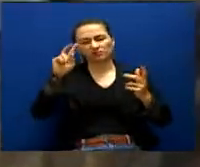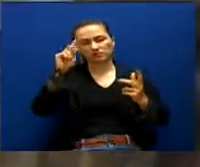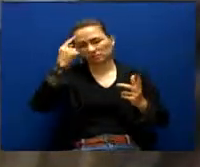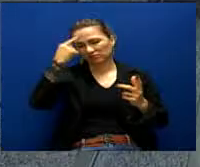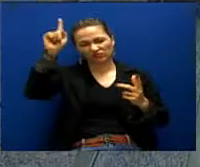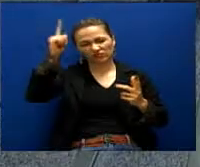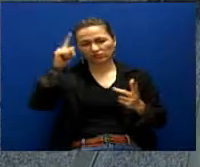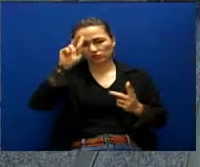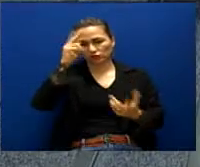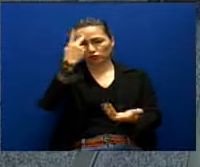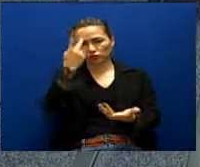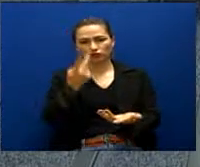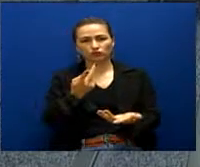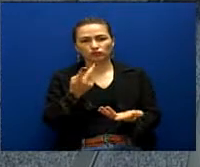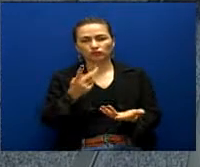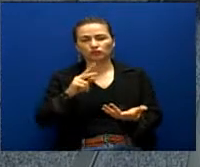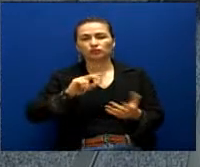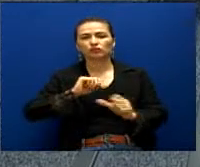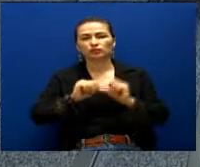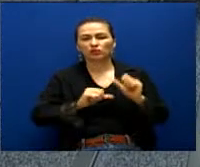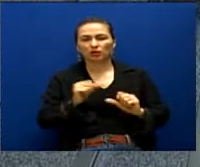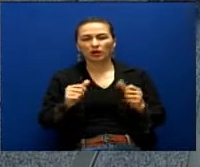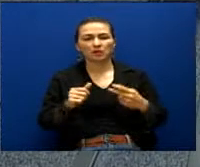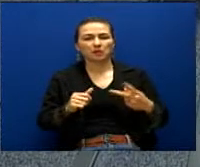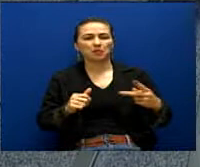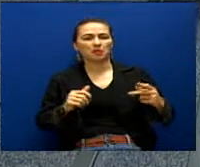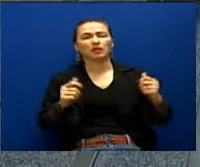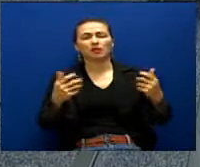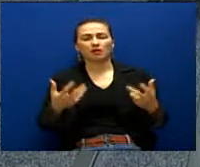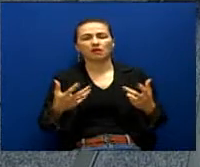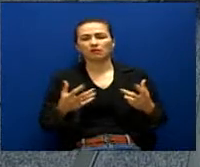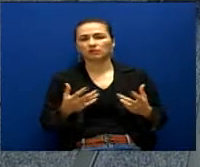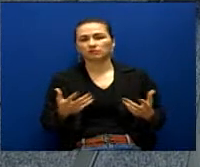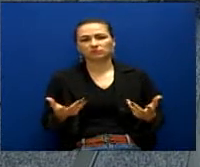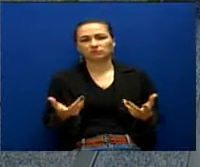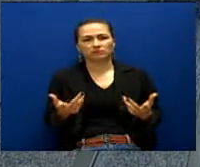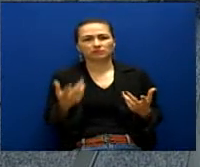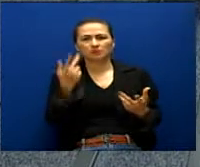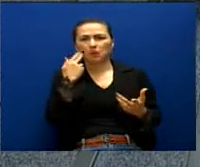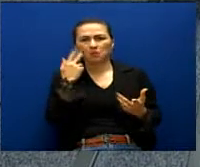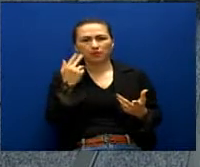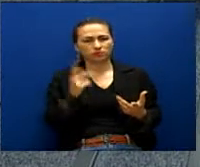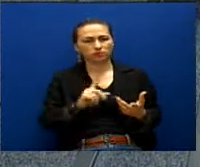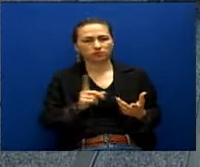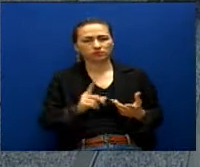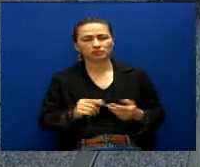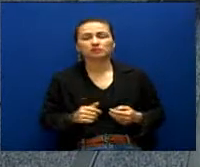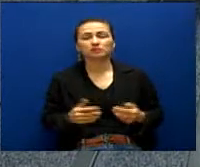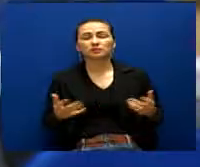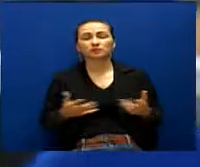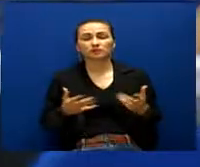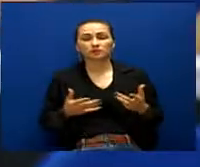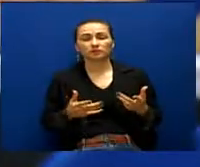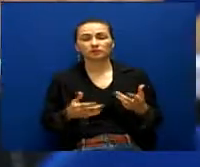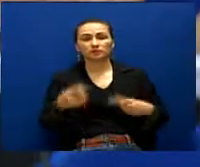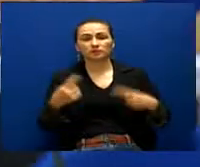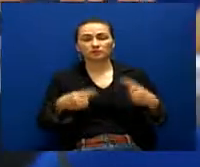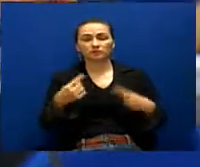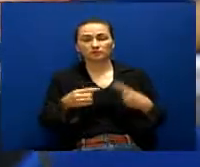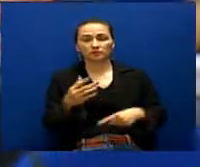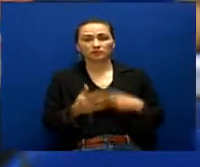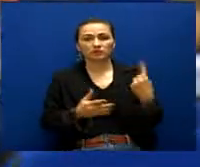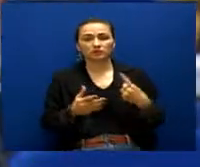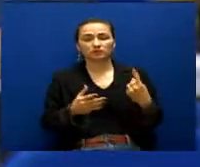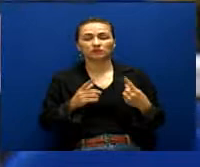mas nesse assunto, hoje nós estamos na última votação do PPA. Nós tivemos a primeira, tivemos a